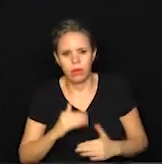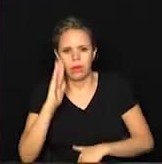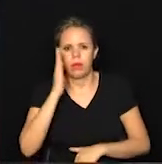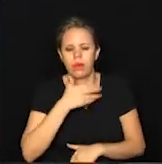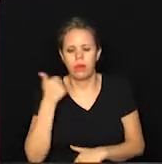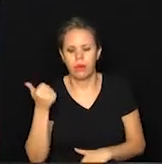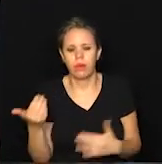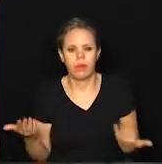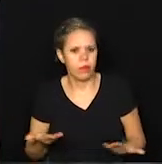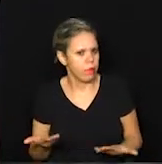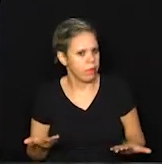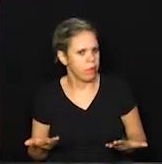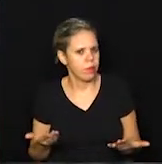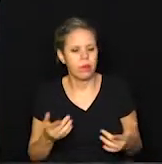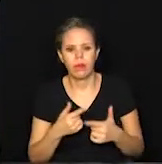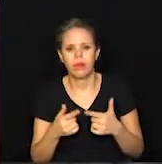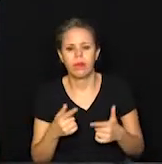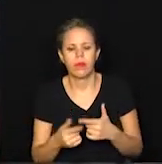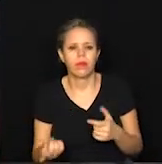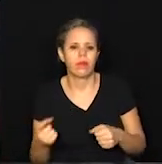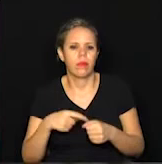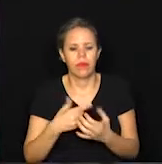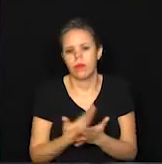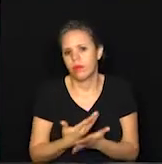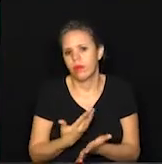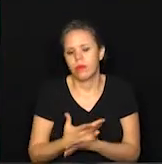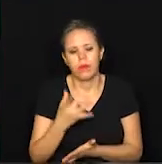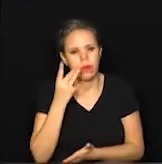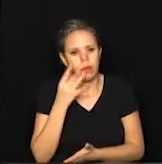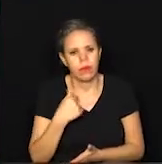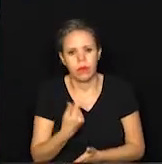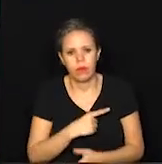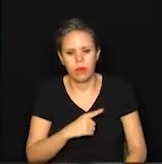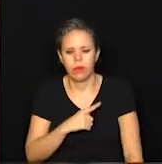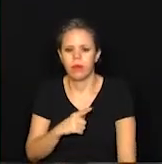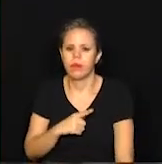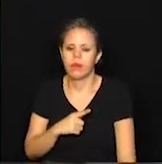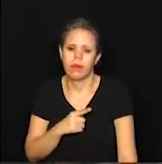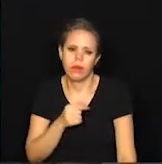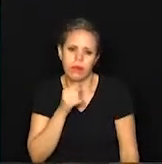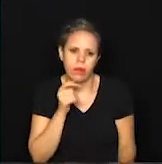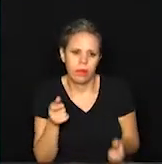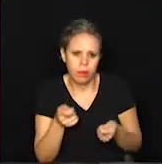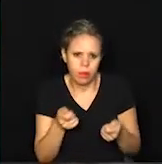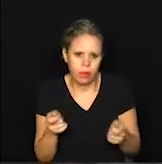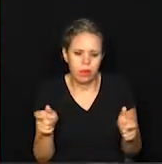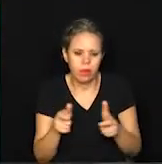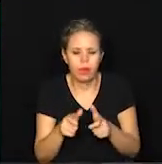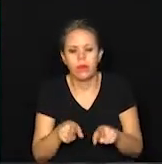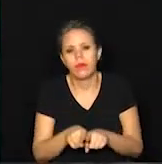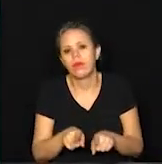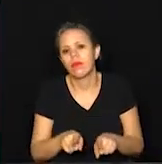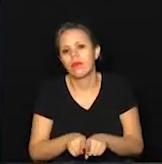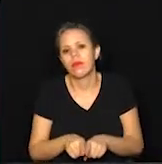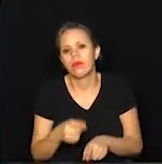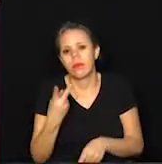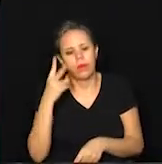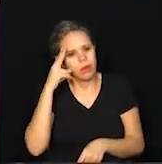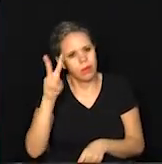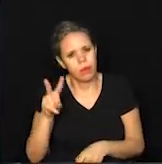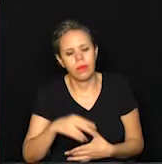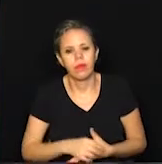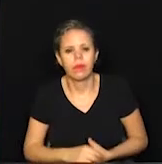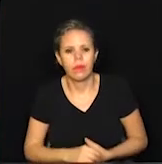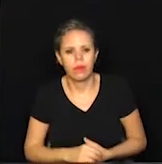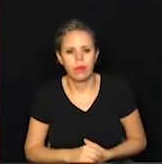avanço. Agora, com essa questão do retorno dessas aulas presenciais, a gente teve um recuo também, nós já sentimos um recuo também nesses 2 dias